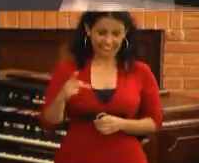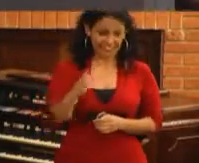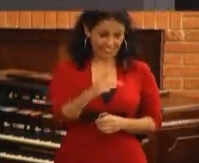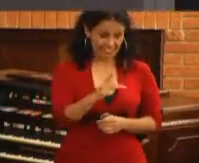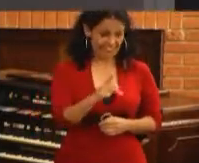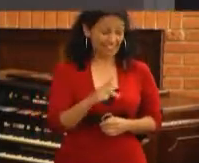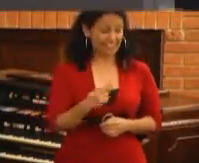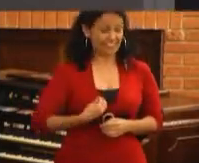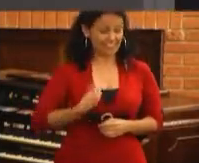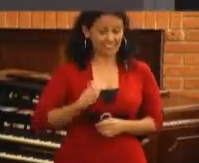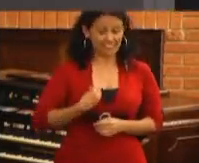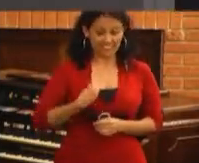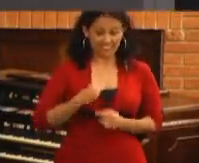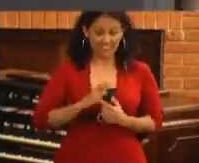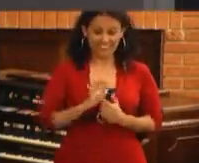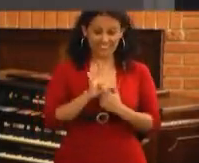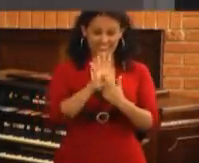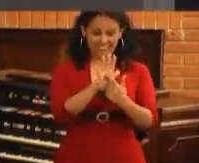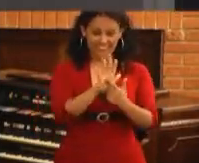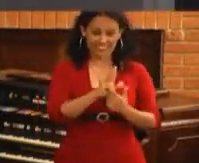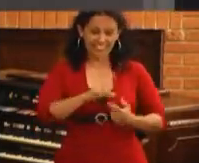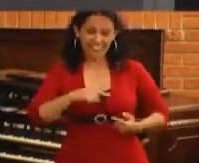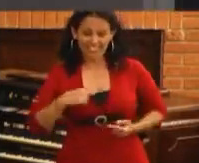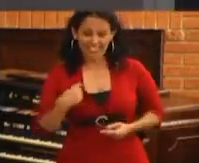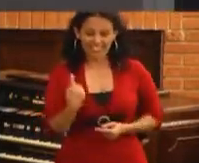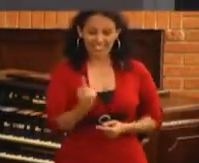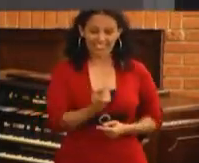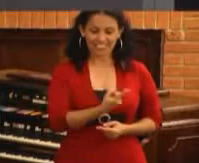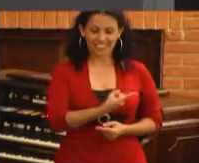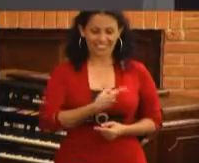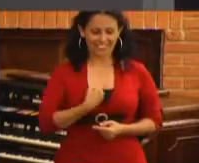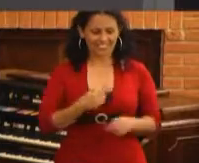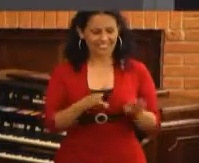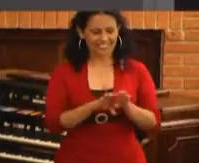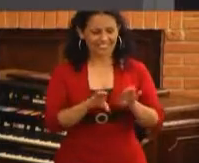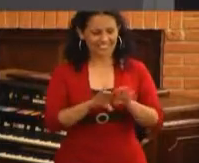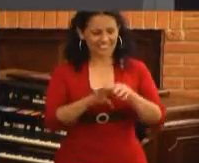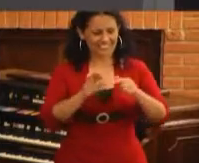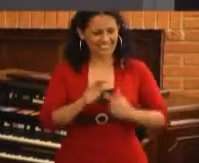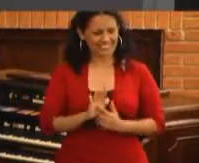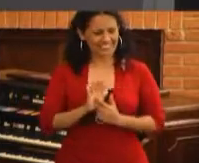vida, se manifestar, nós